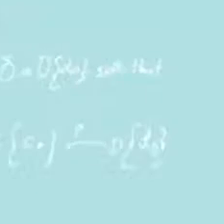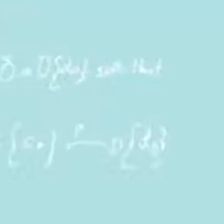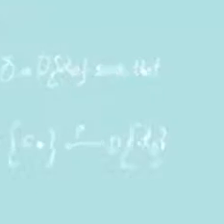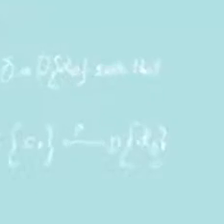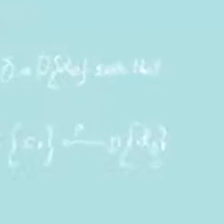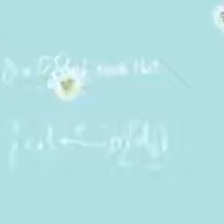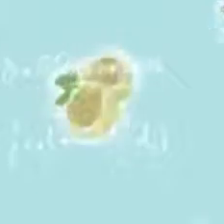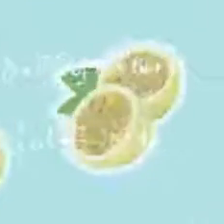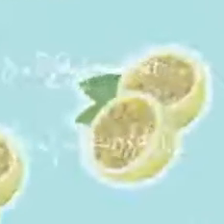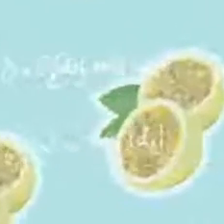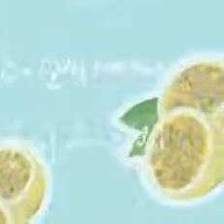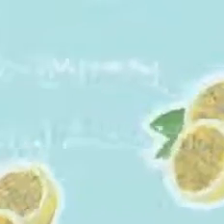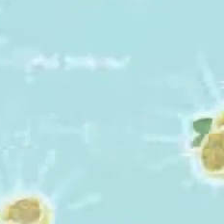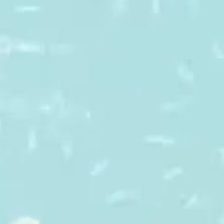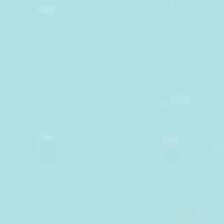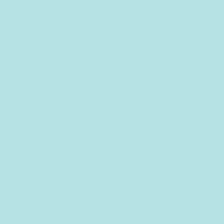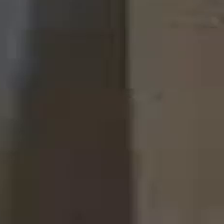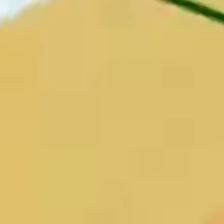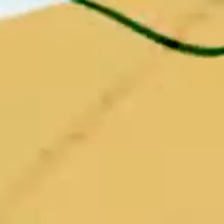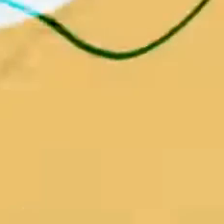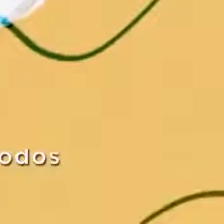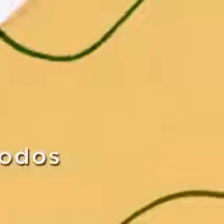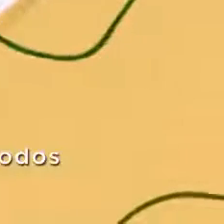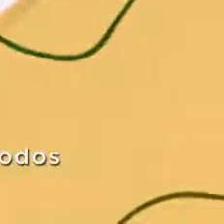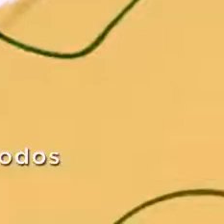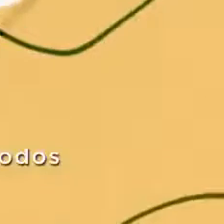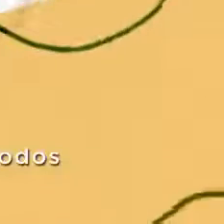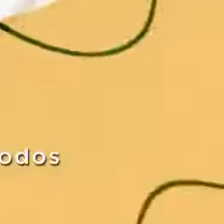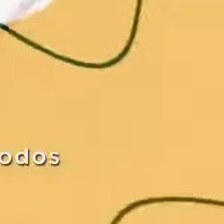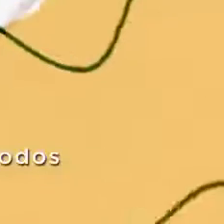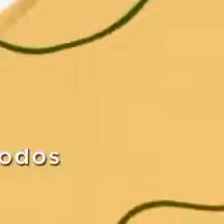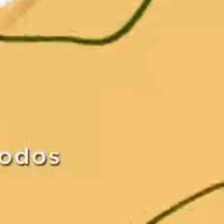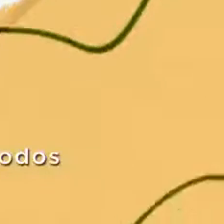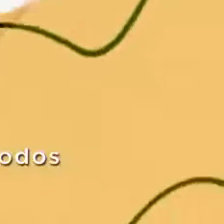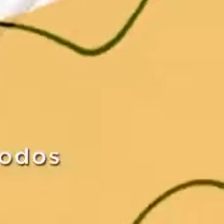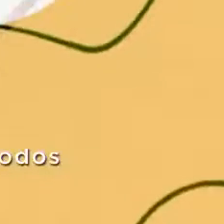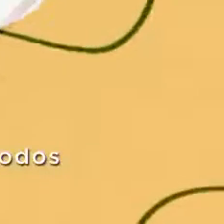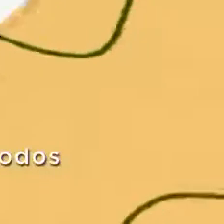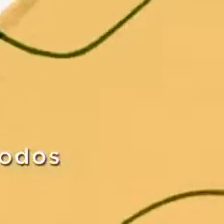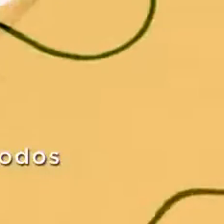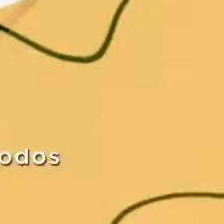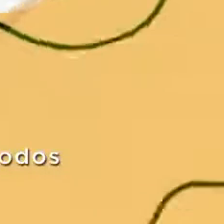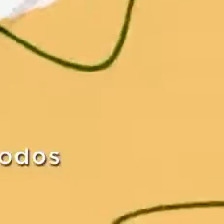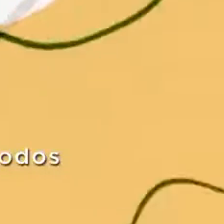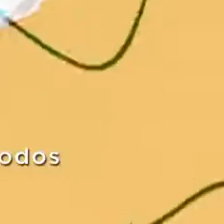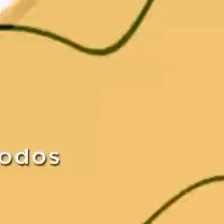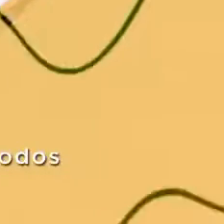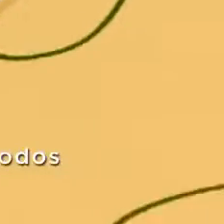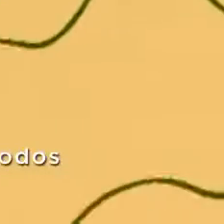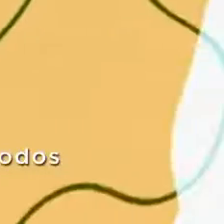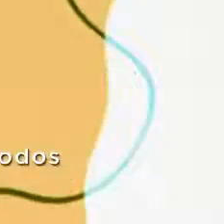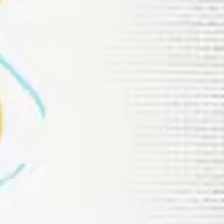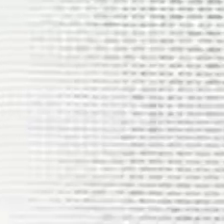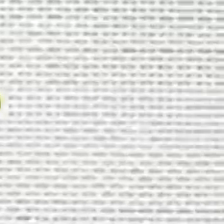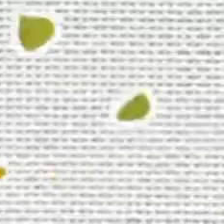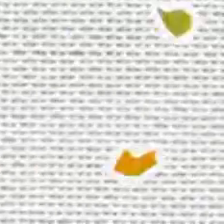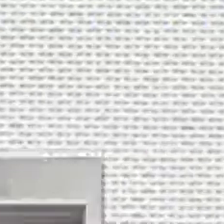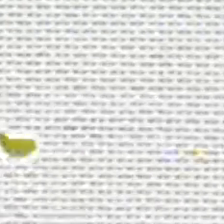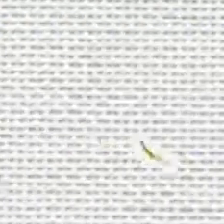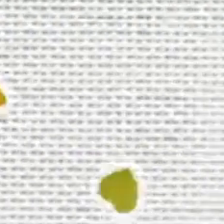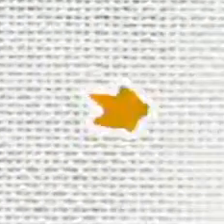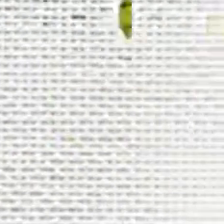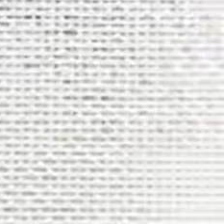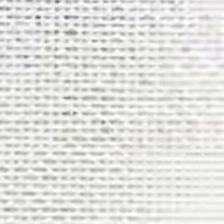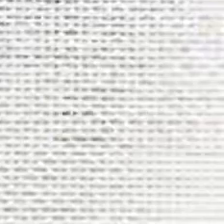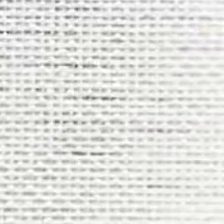o alarme será acionado. Mantenha calma, recolha a mesa da sua poltrona para facilitar a circulação de todos e siga até